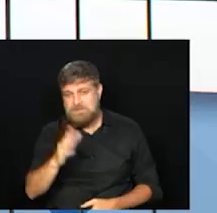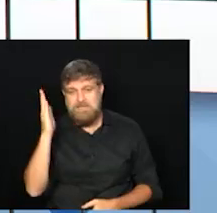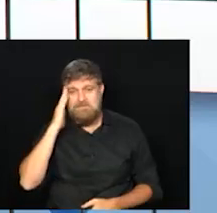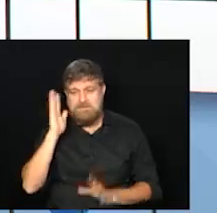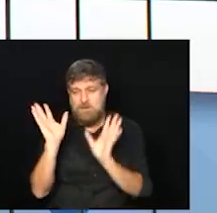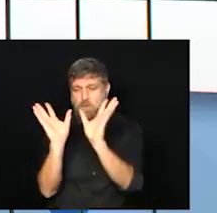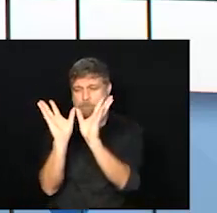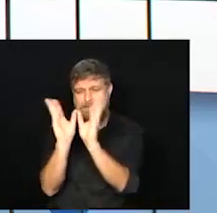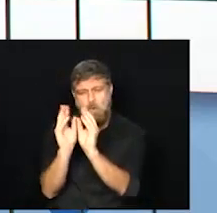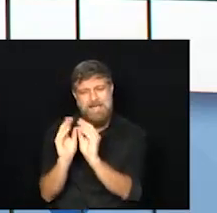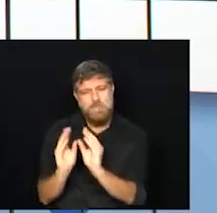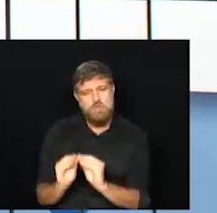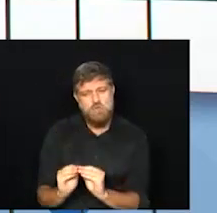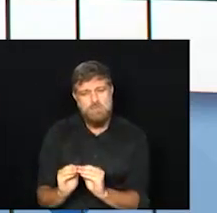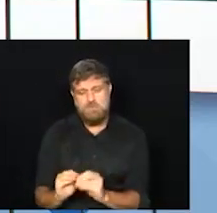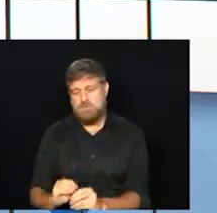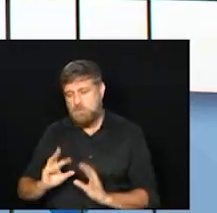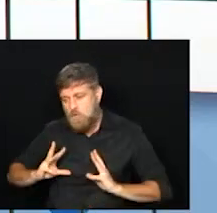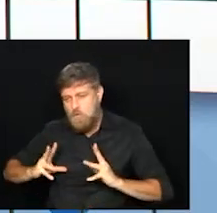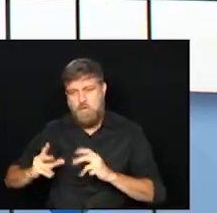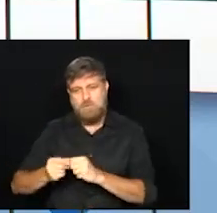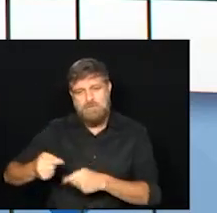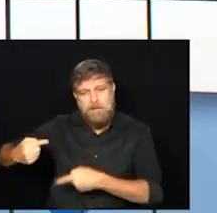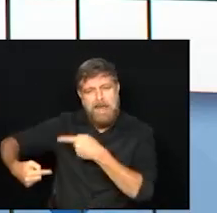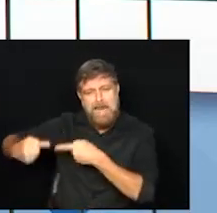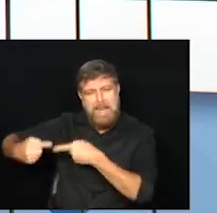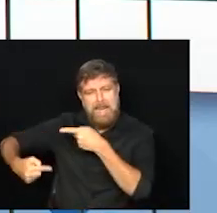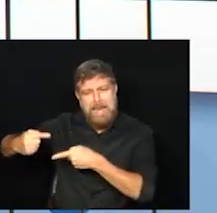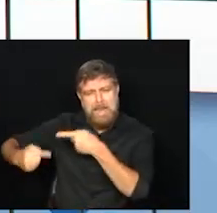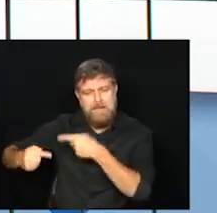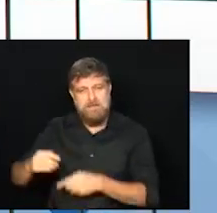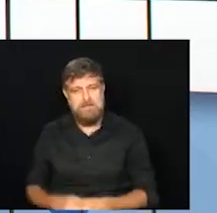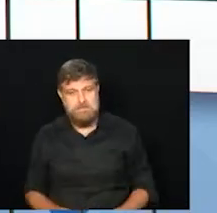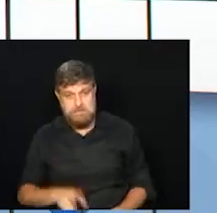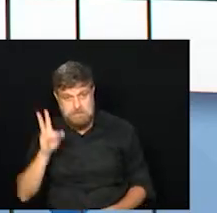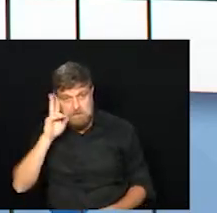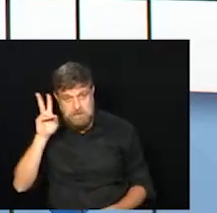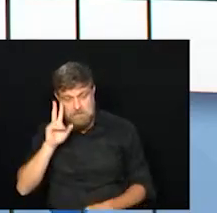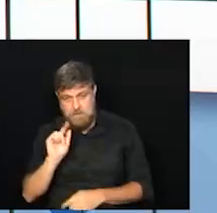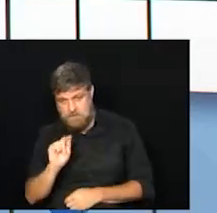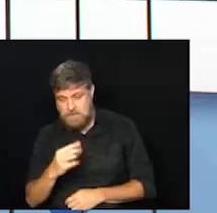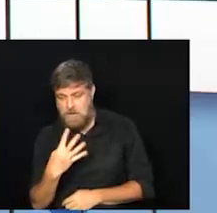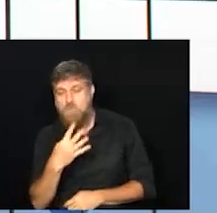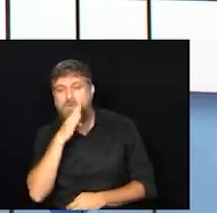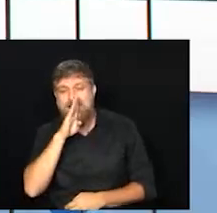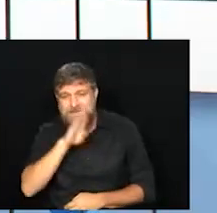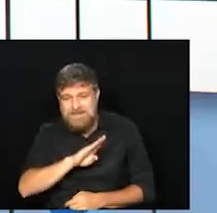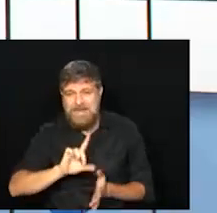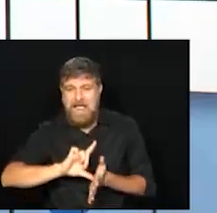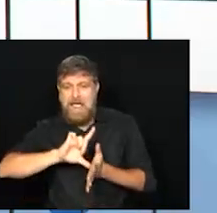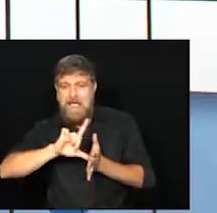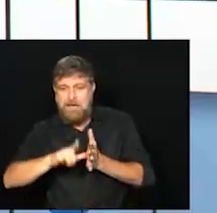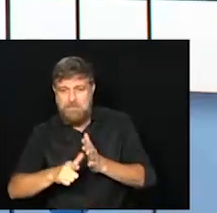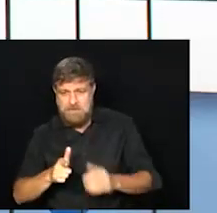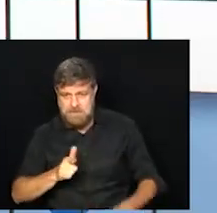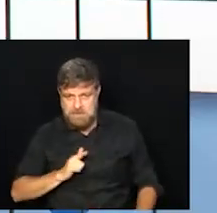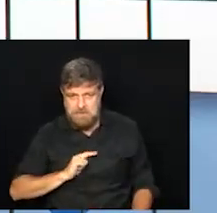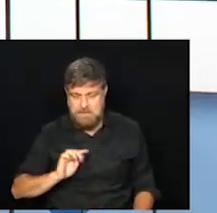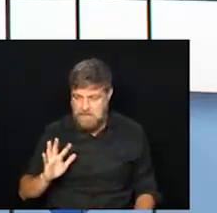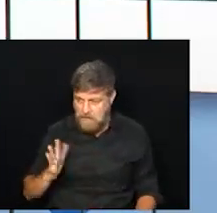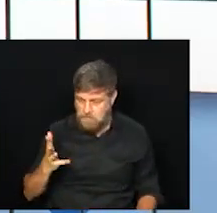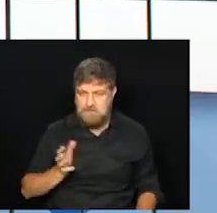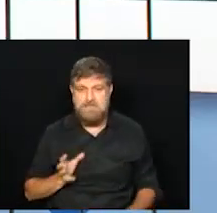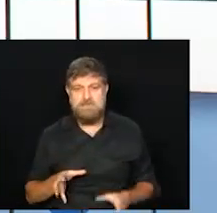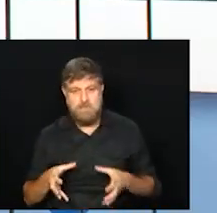um resumo do que foi essa discussão. Lembrando que na sequência, às 4 horas da tarde, a mesma